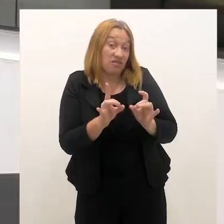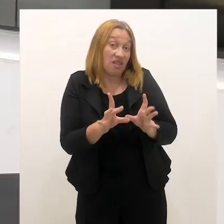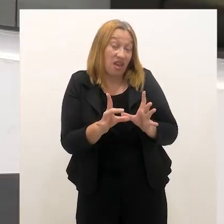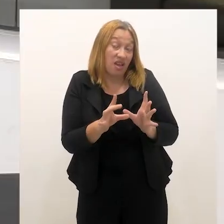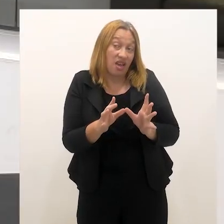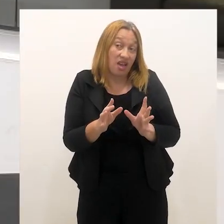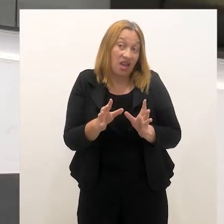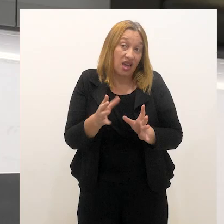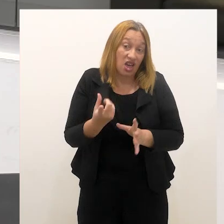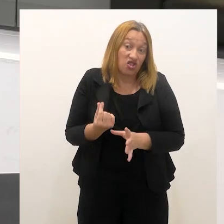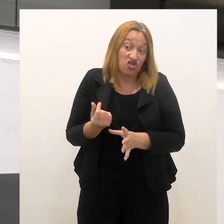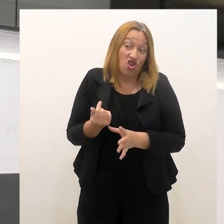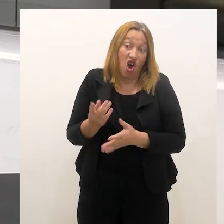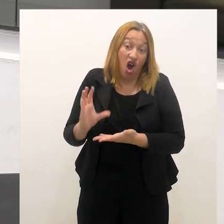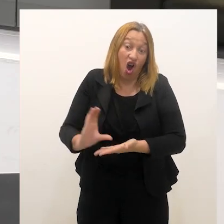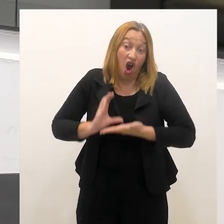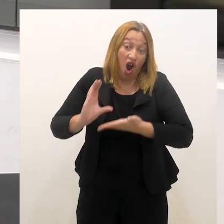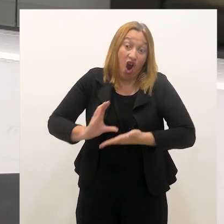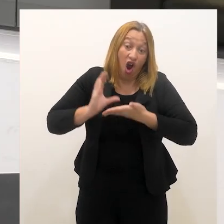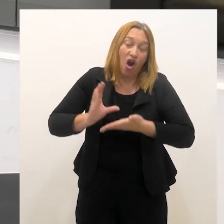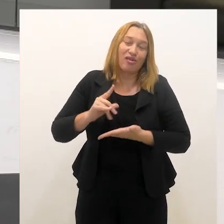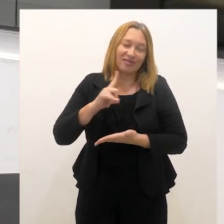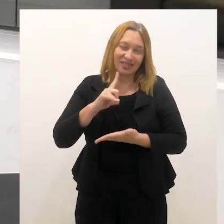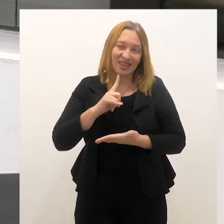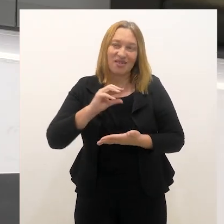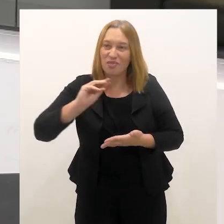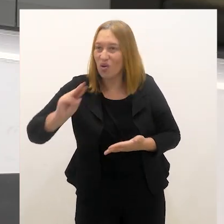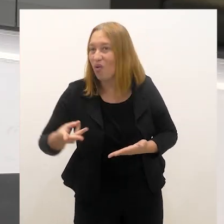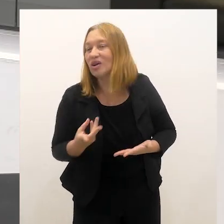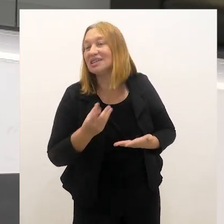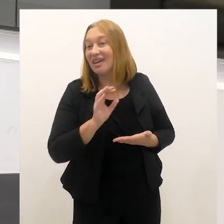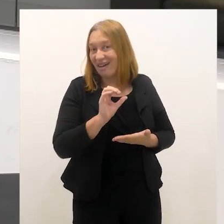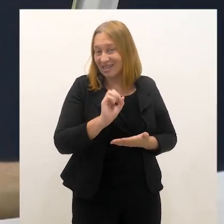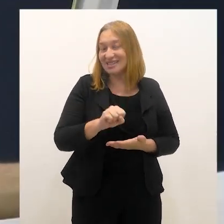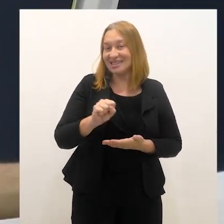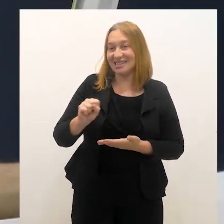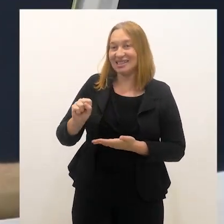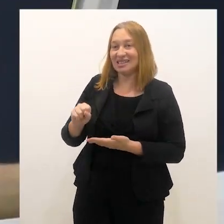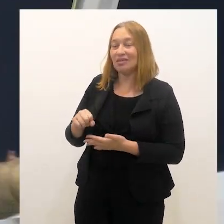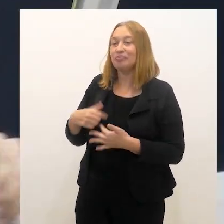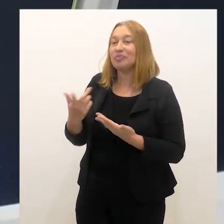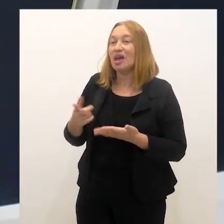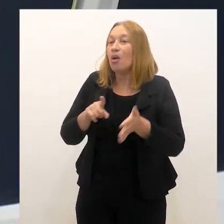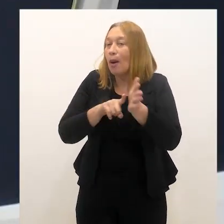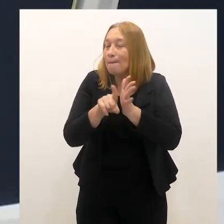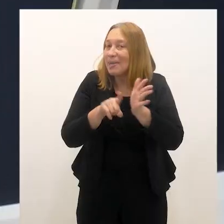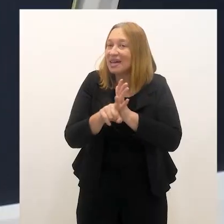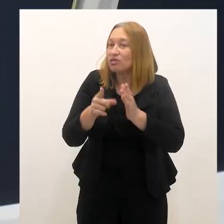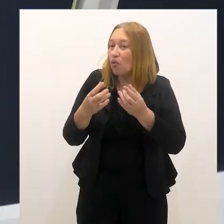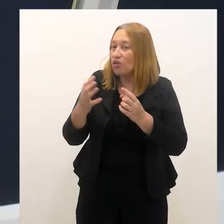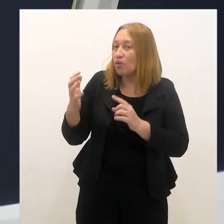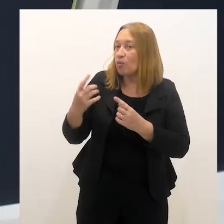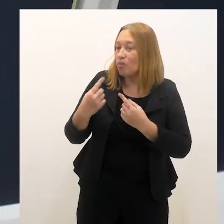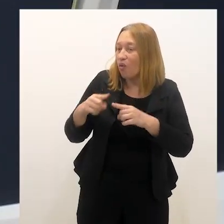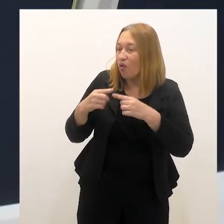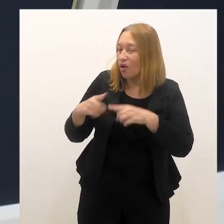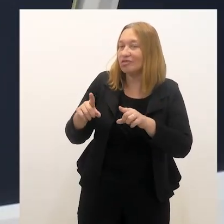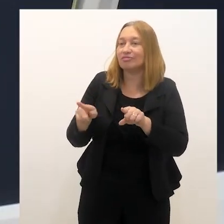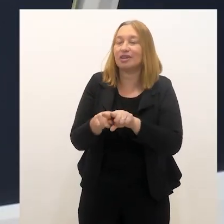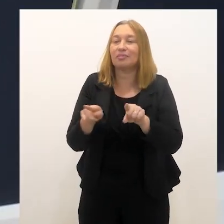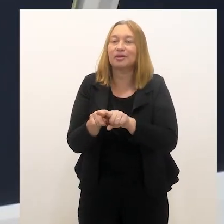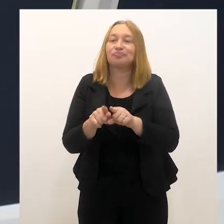ganhar muitos milhões. Exato. Né? E é um questionamento que eu acabo provocando